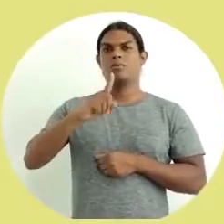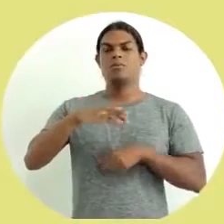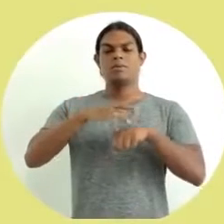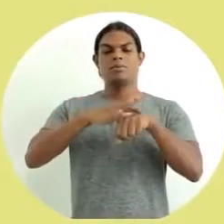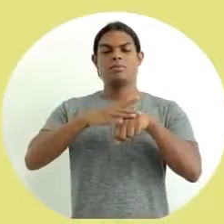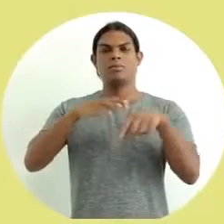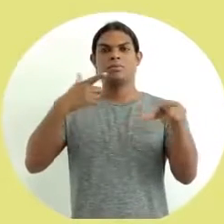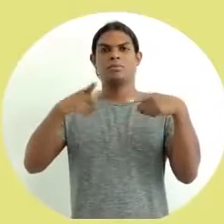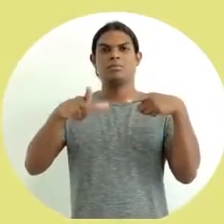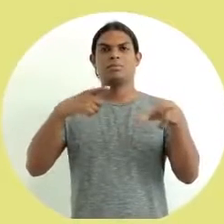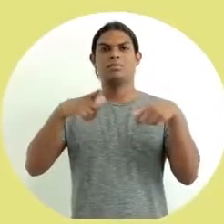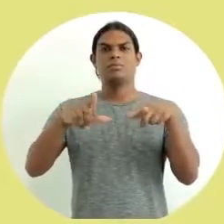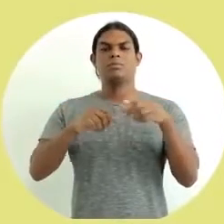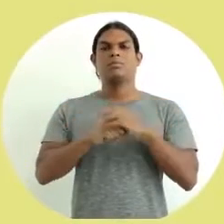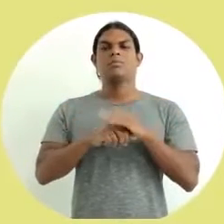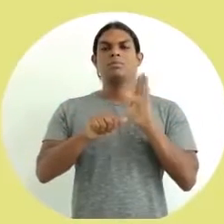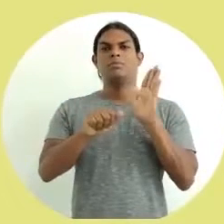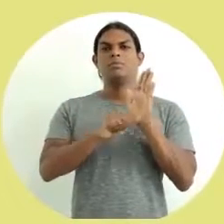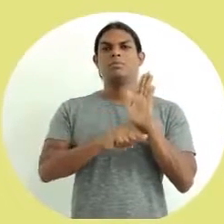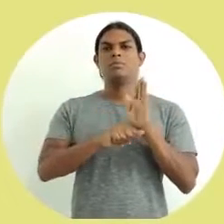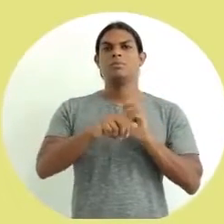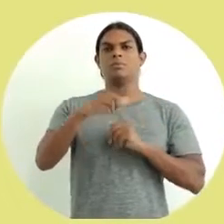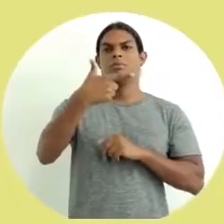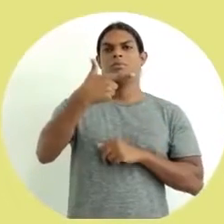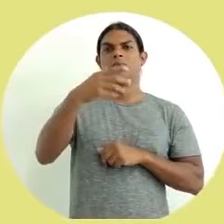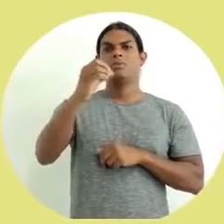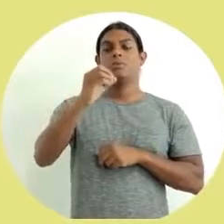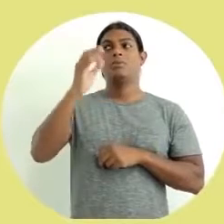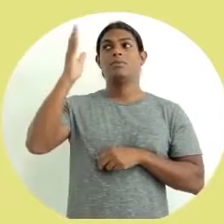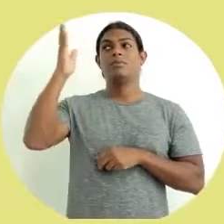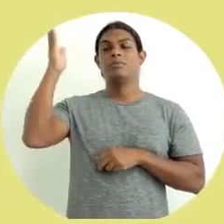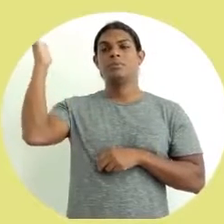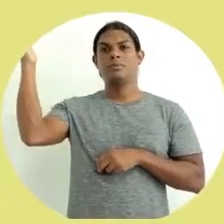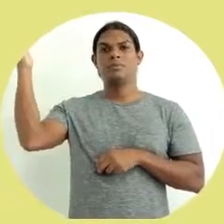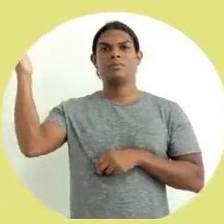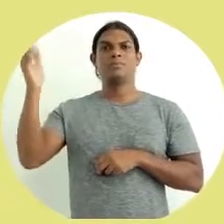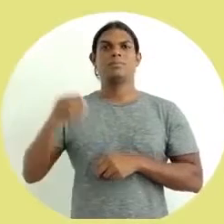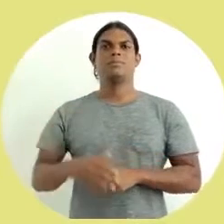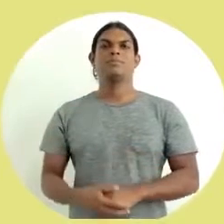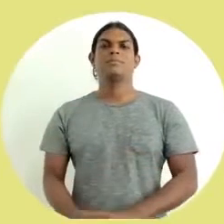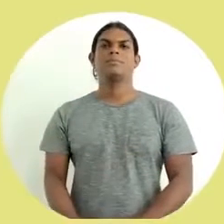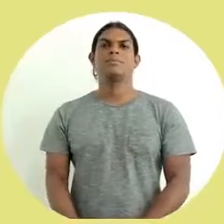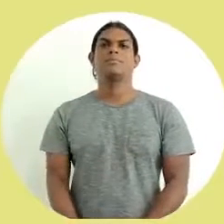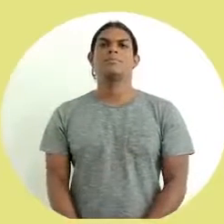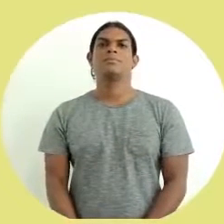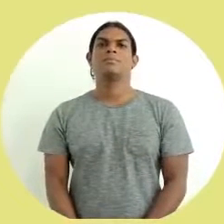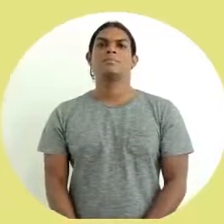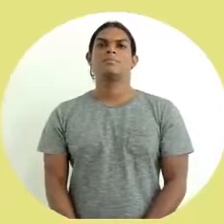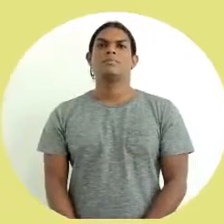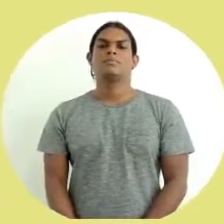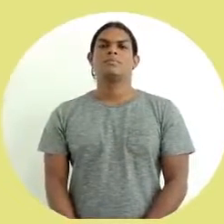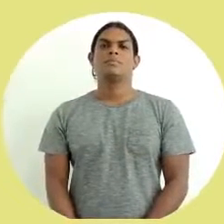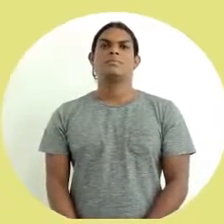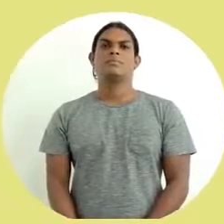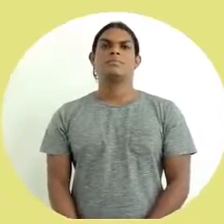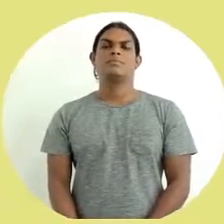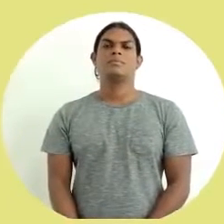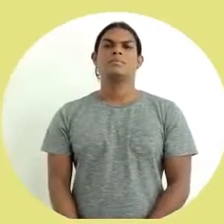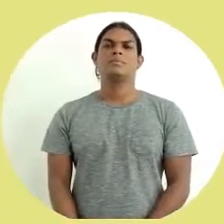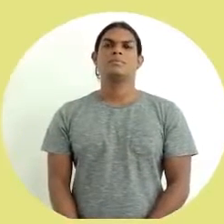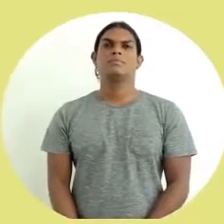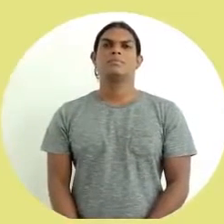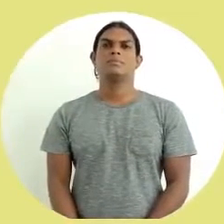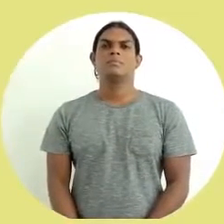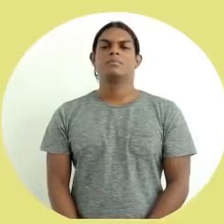As doenças degenerativas, exemplo, osteoporose, câncer. Tá? Também não se considera as inerentes ao